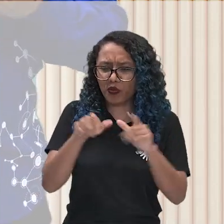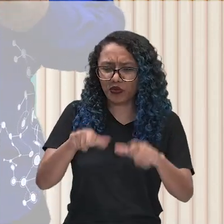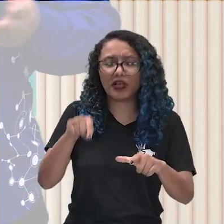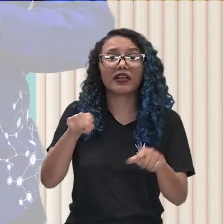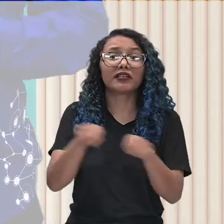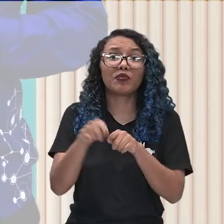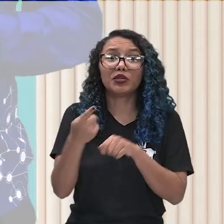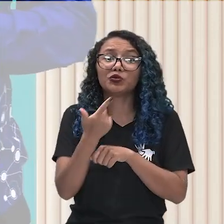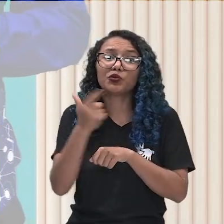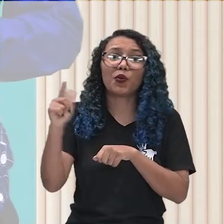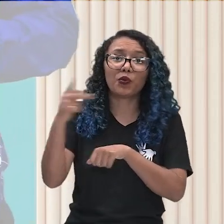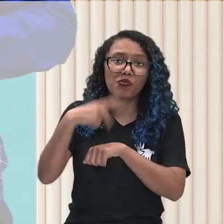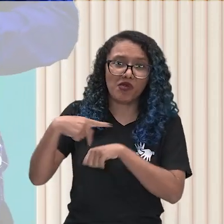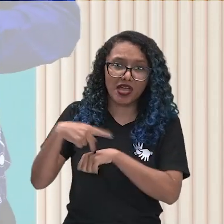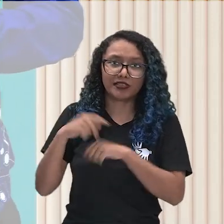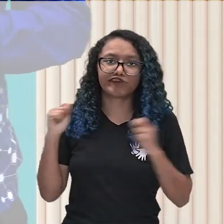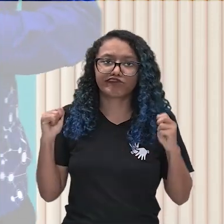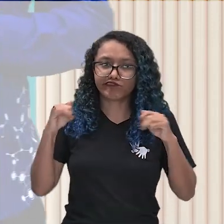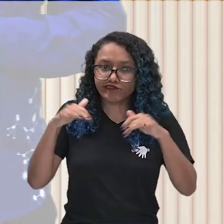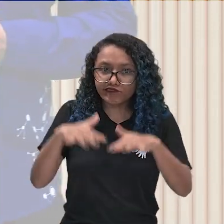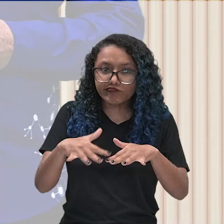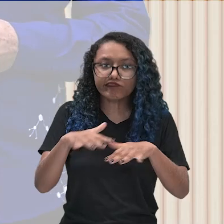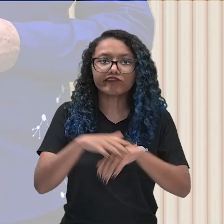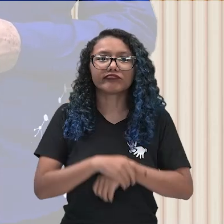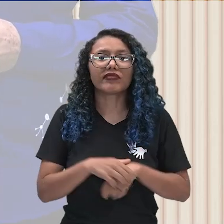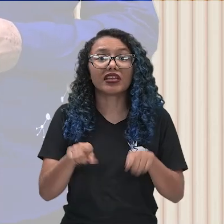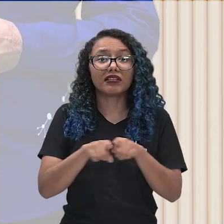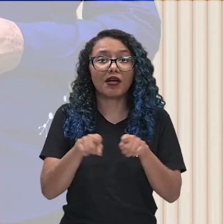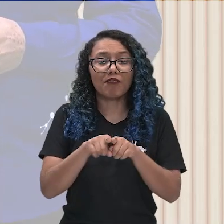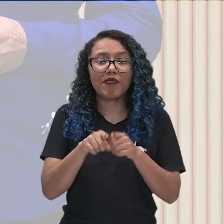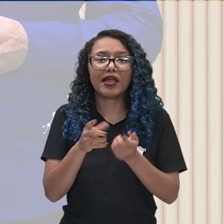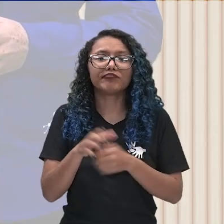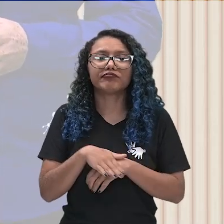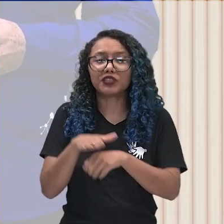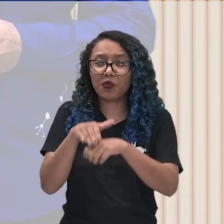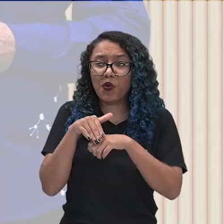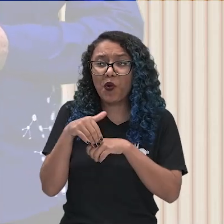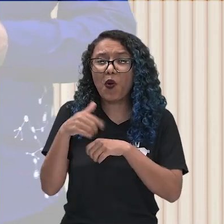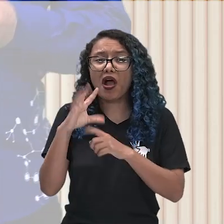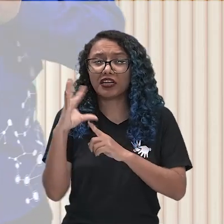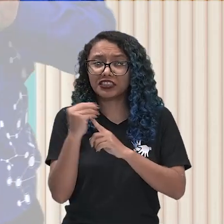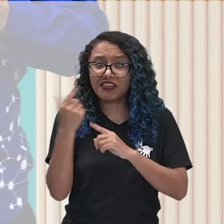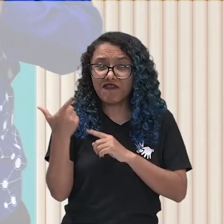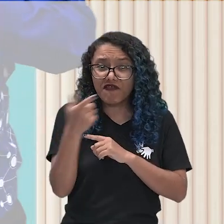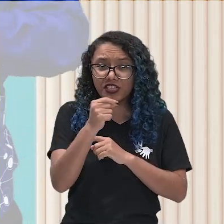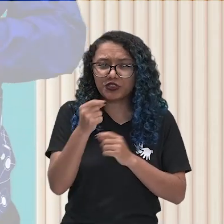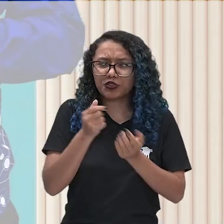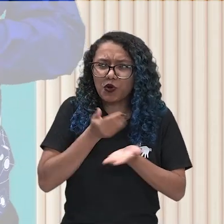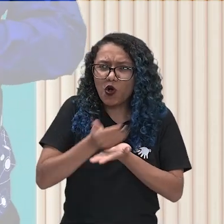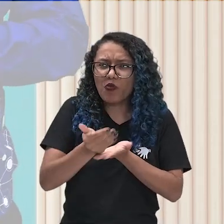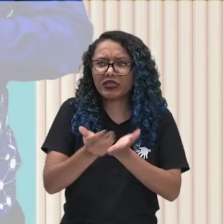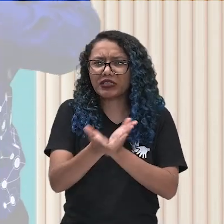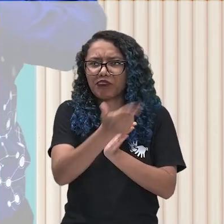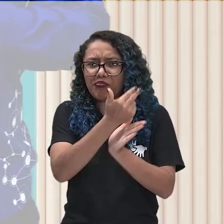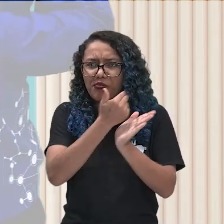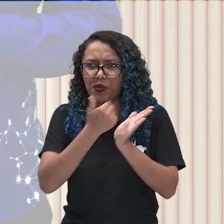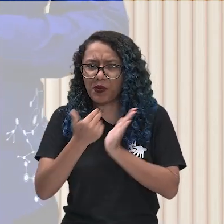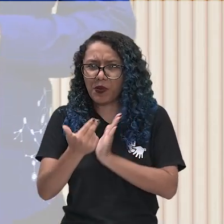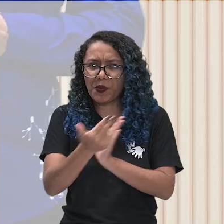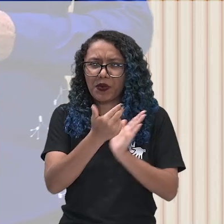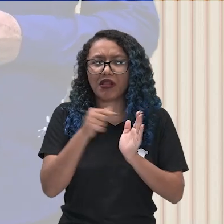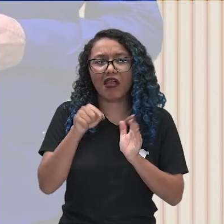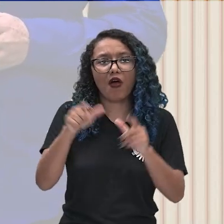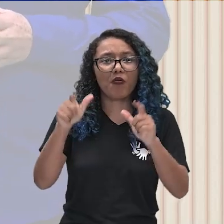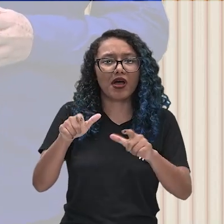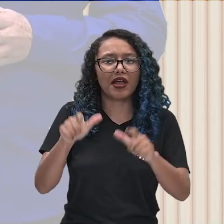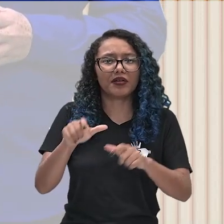outros países, 20 artistas estão escalados para elaborar novas obras desse bairro, de São Lourenço. O